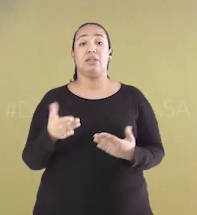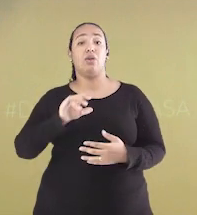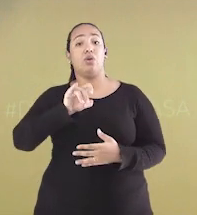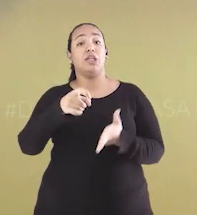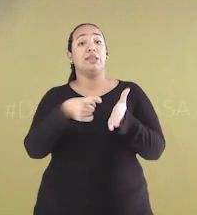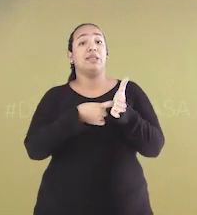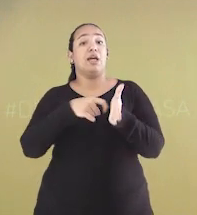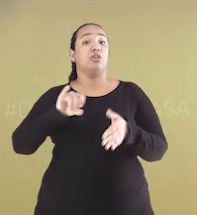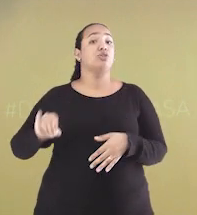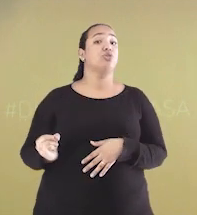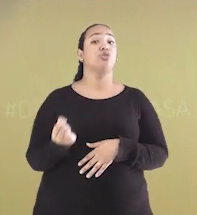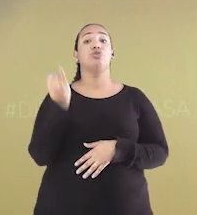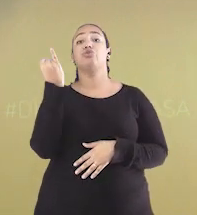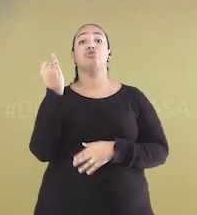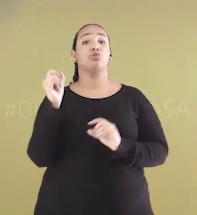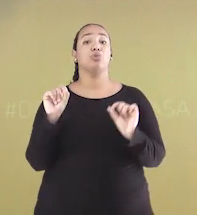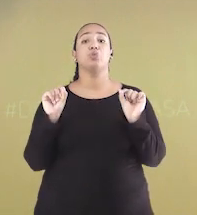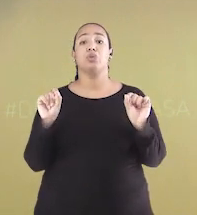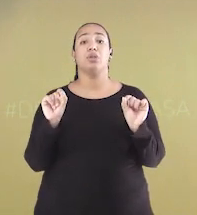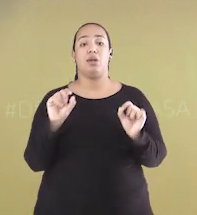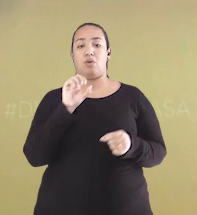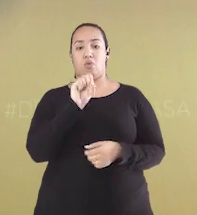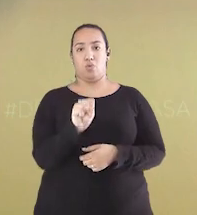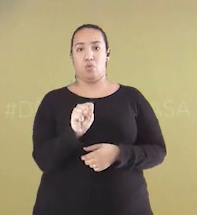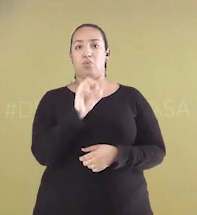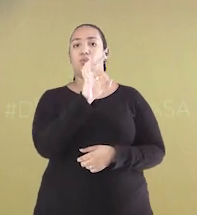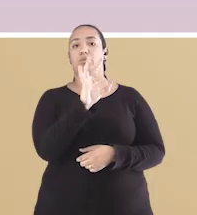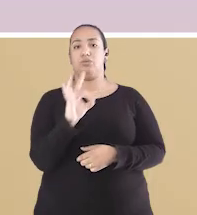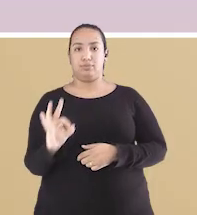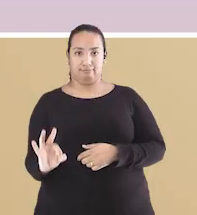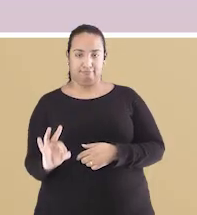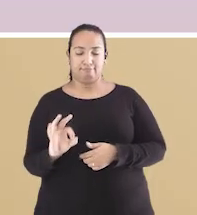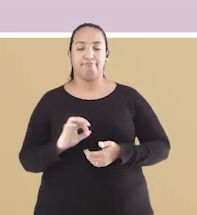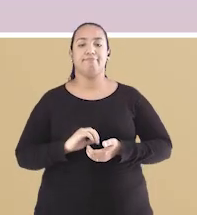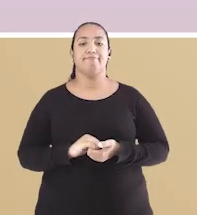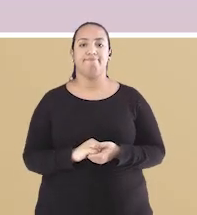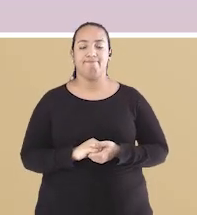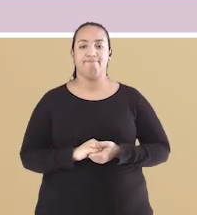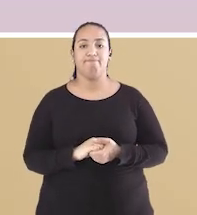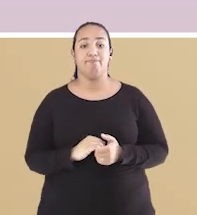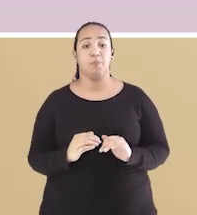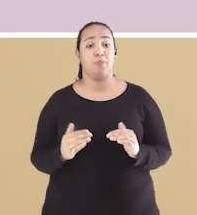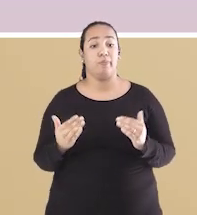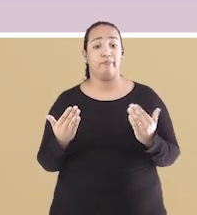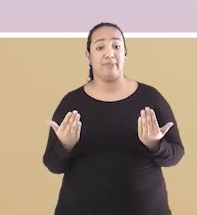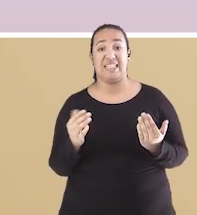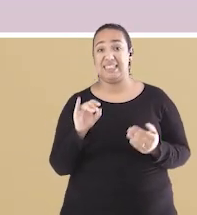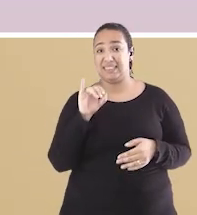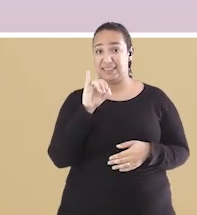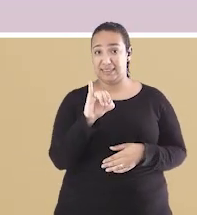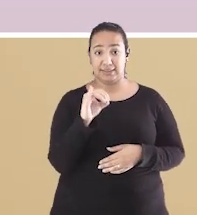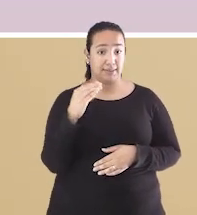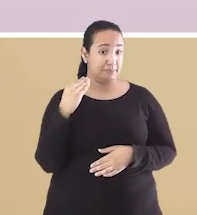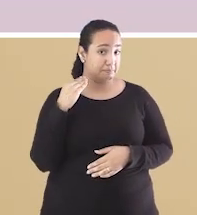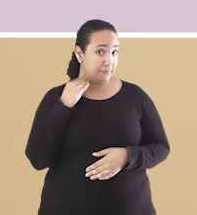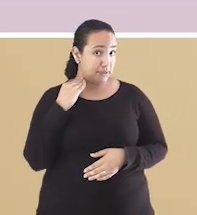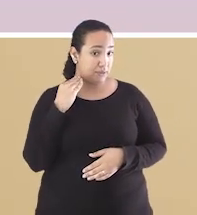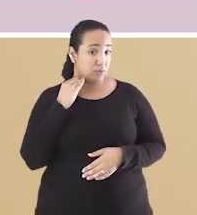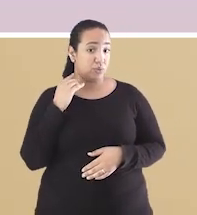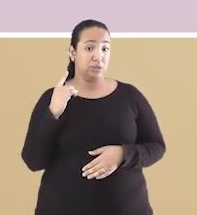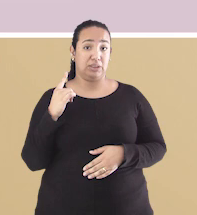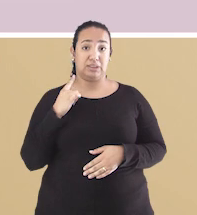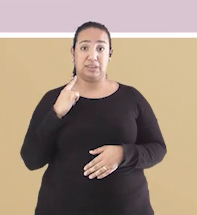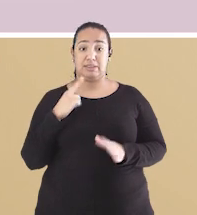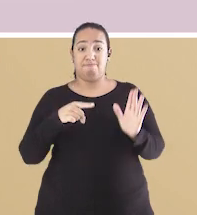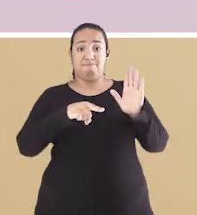ser aplicada é de 8% ao mês. Logo, se ele tem na conta um saldo